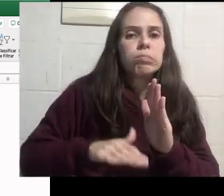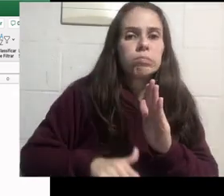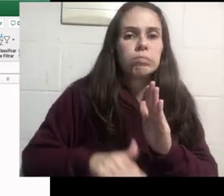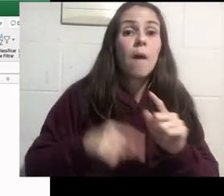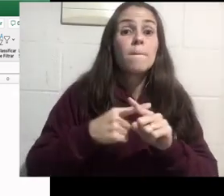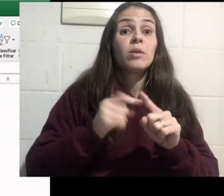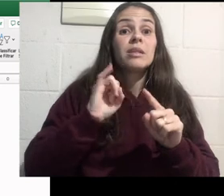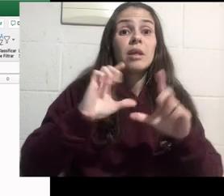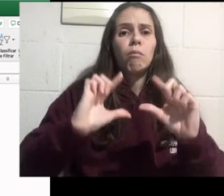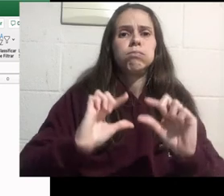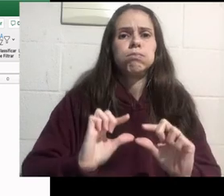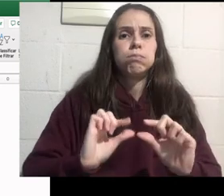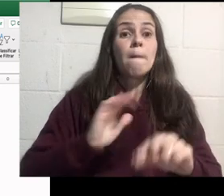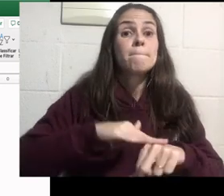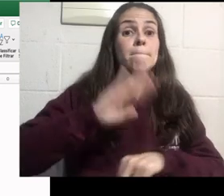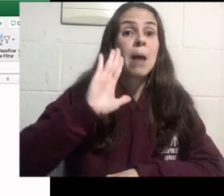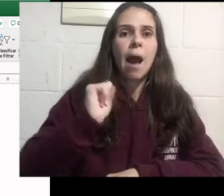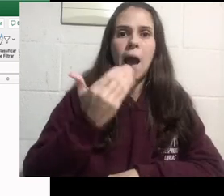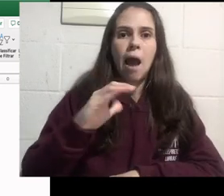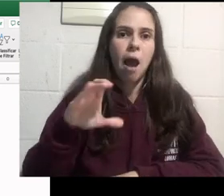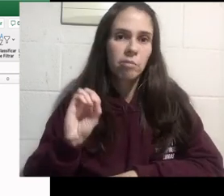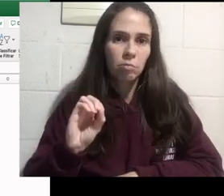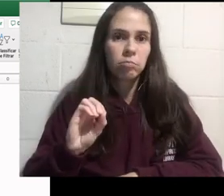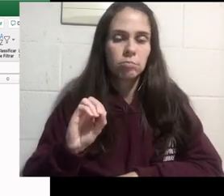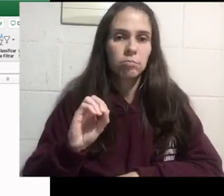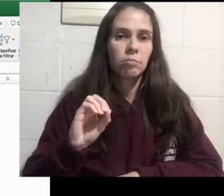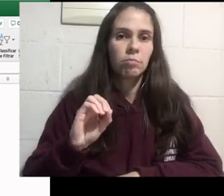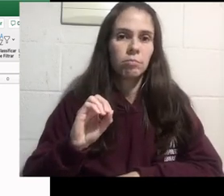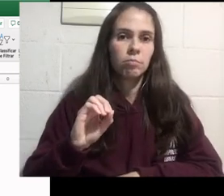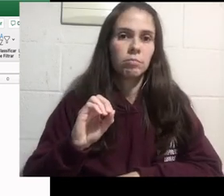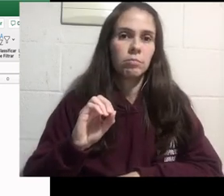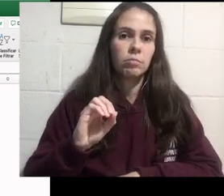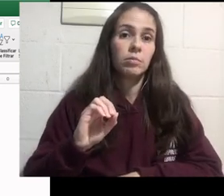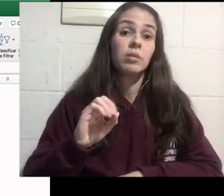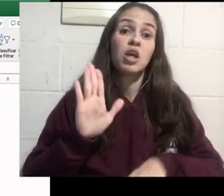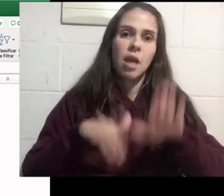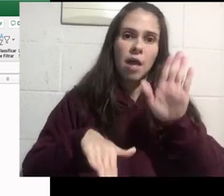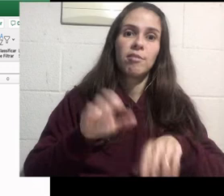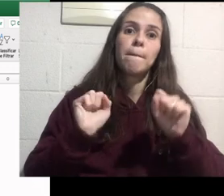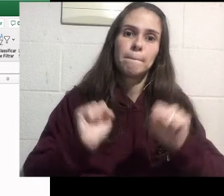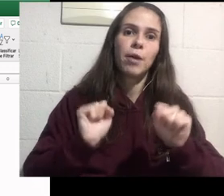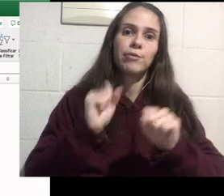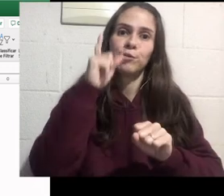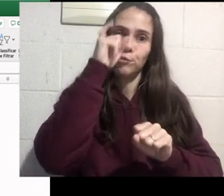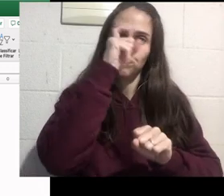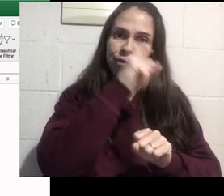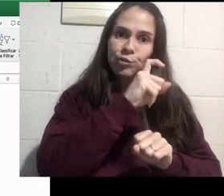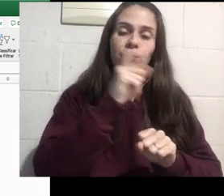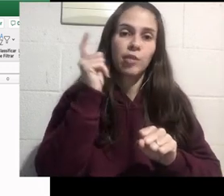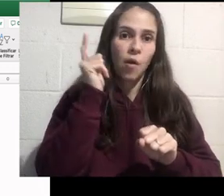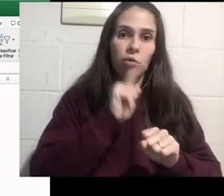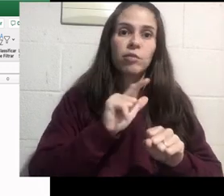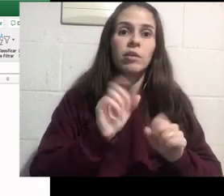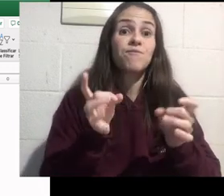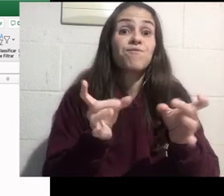for, mais ações terão que ser emitidas para capitalizar a mini empresa e ainda vocês poderão ter alguma dificuldade, né, de colocar